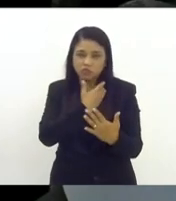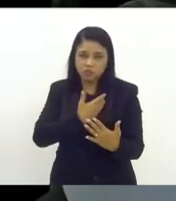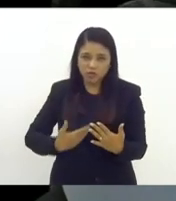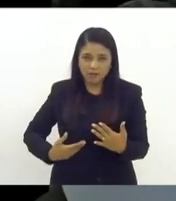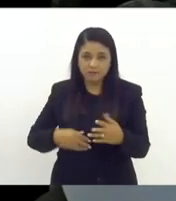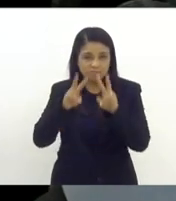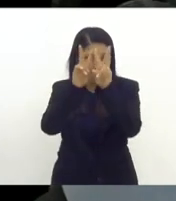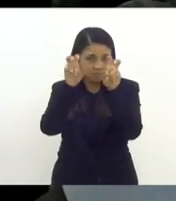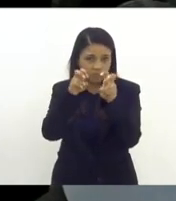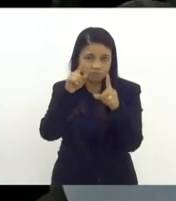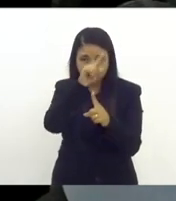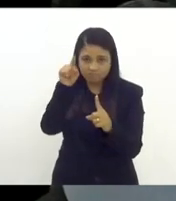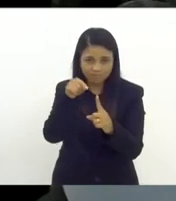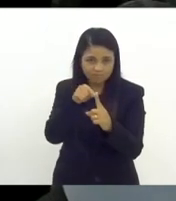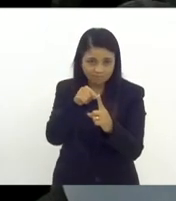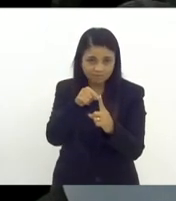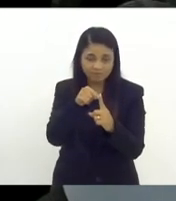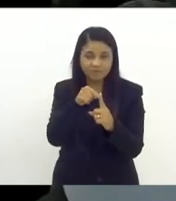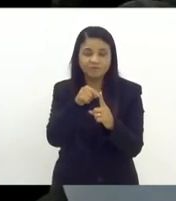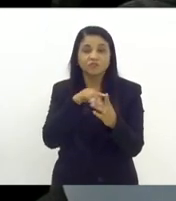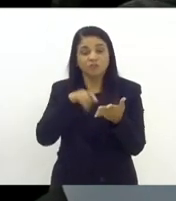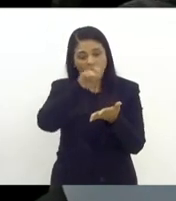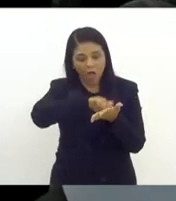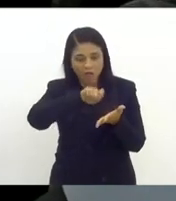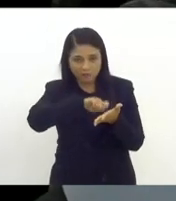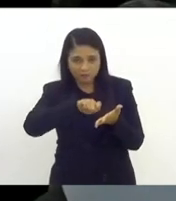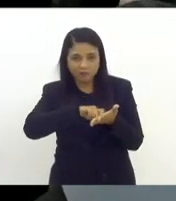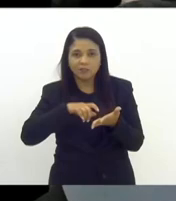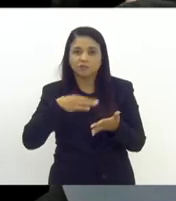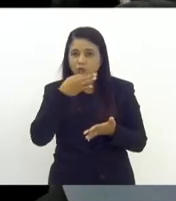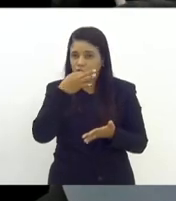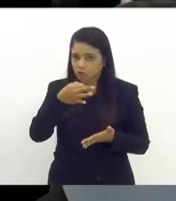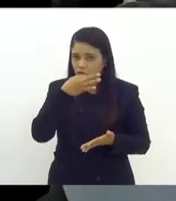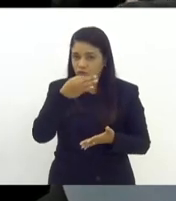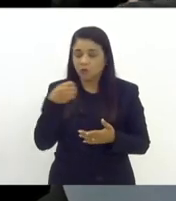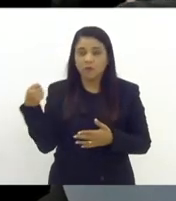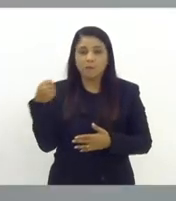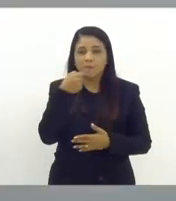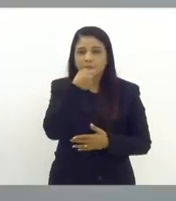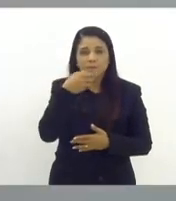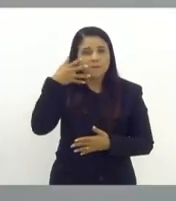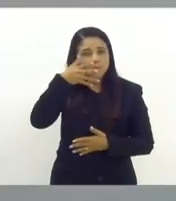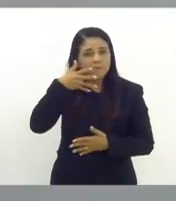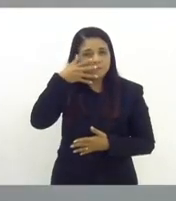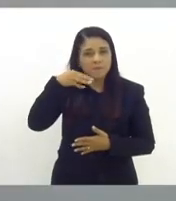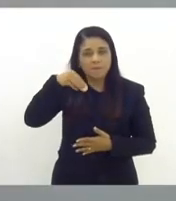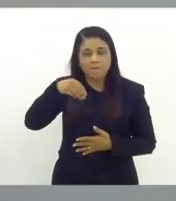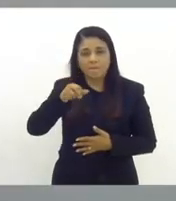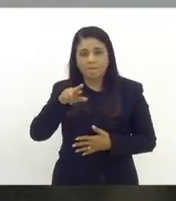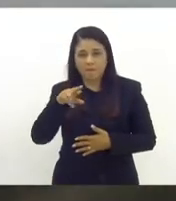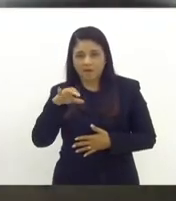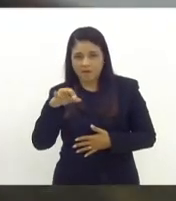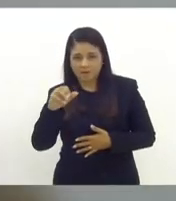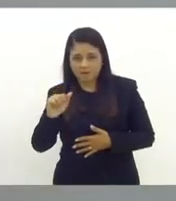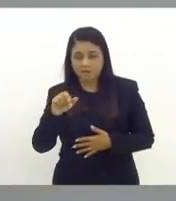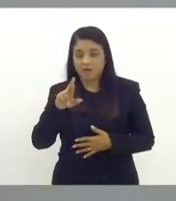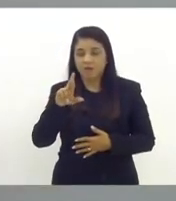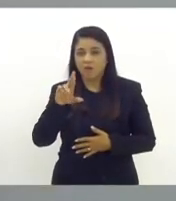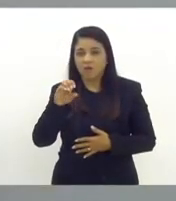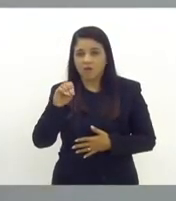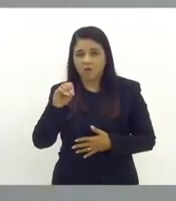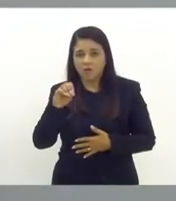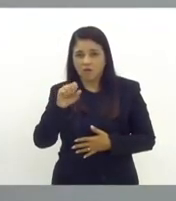dessa questão já notei a sugestão eu vou passar a palavra para a Márcia arroz Rossi do